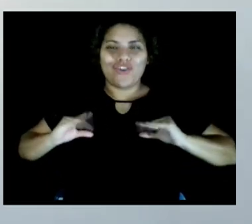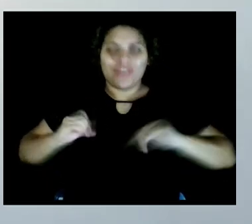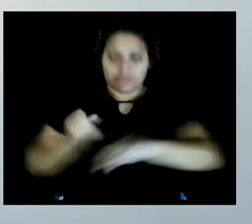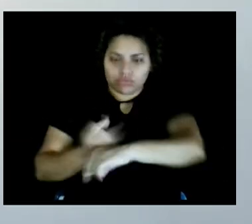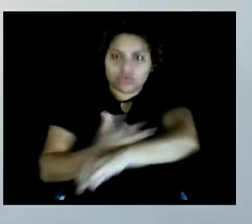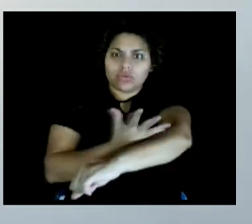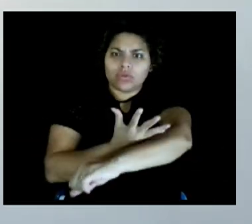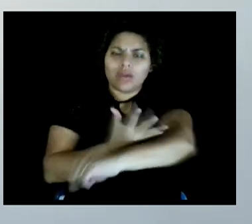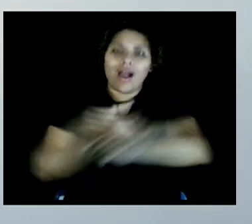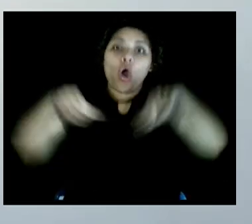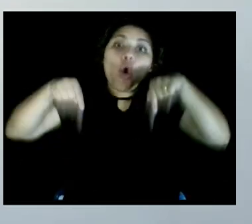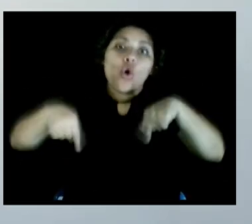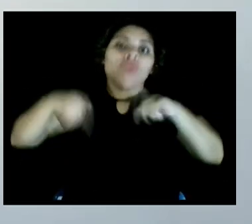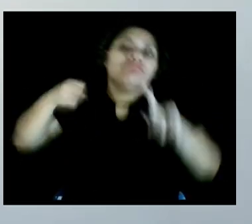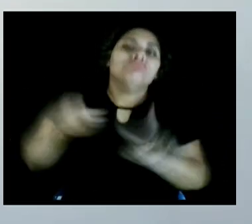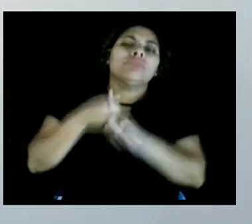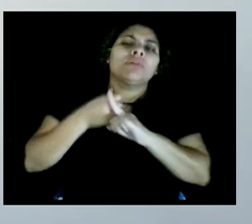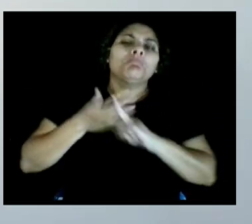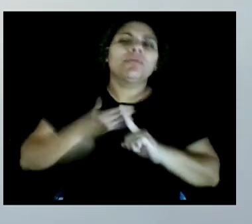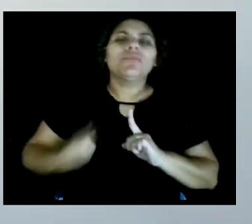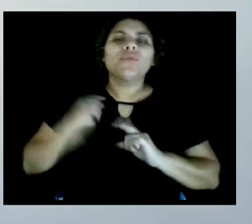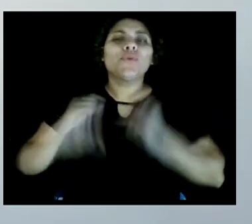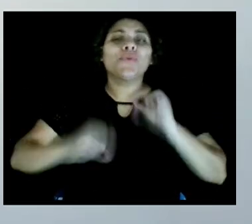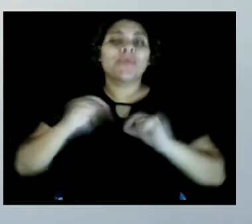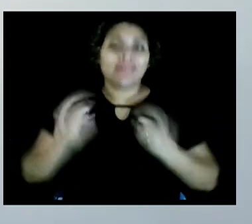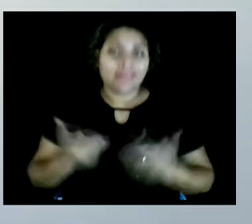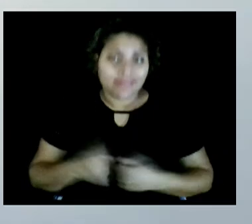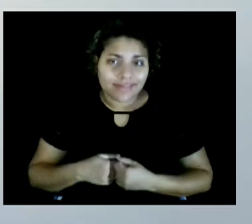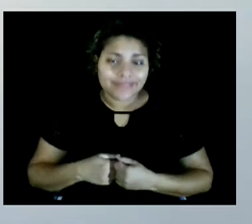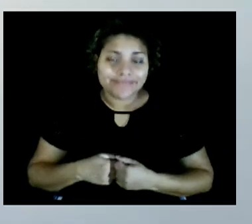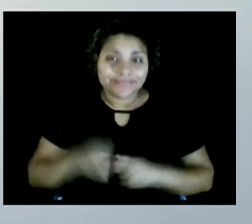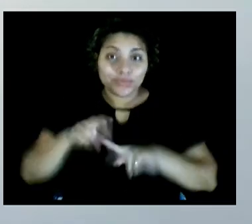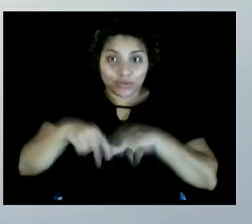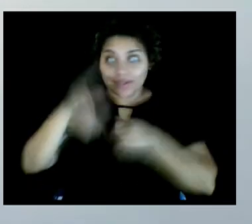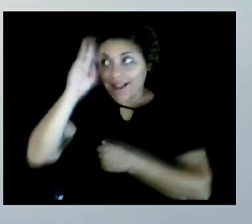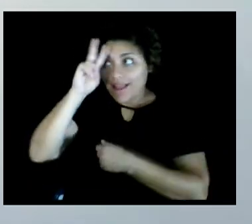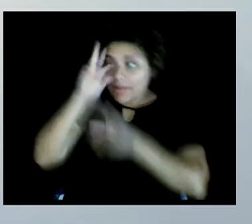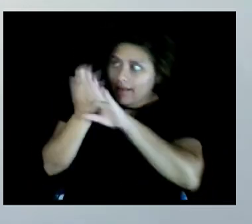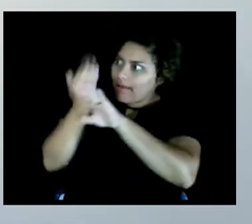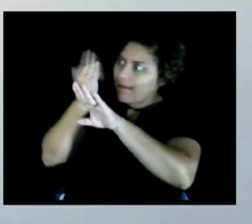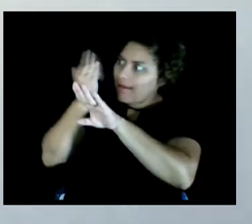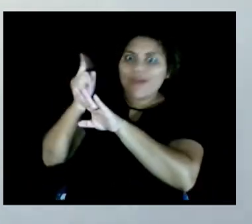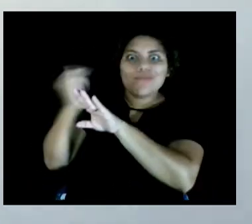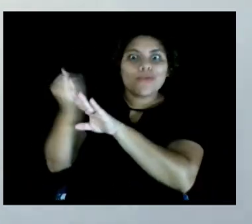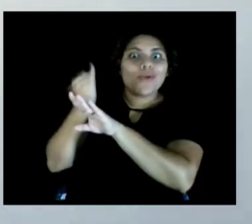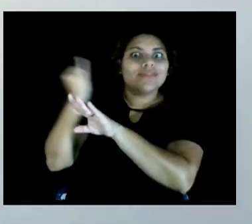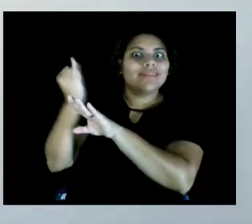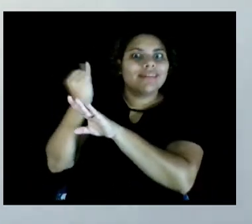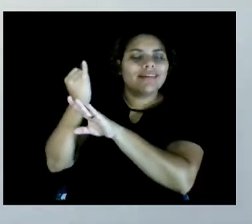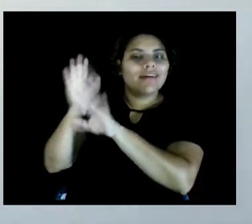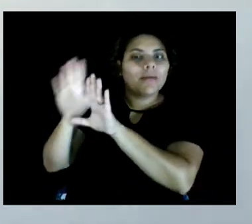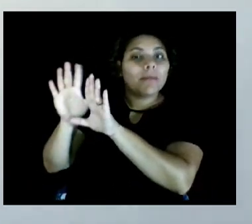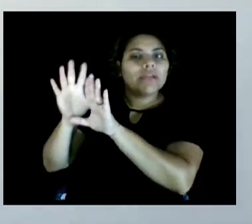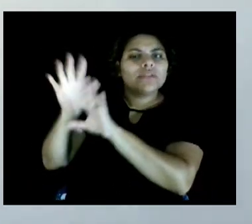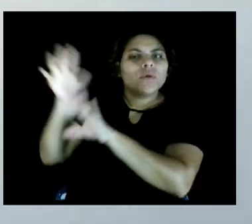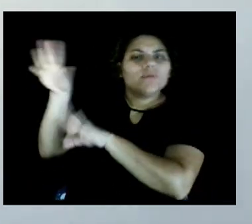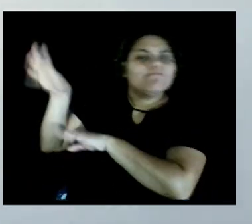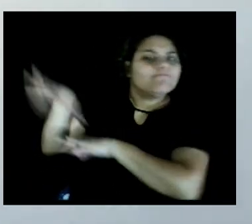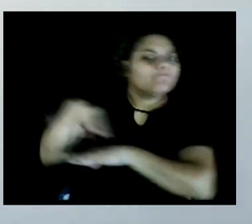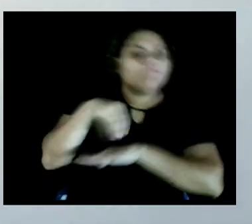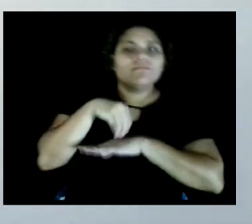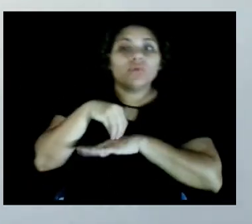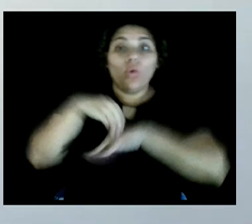pessoa hoje, né? Então, a lembrança ela é muito importante, mas como eu trago ela para a minha